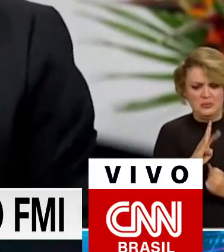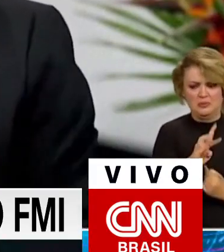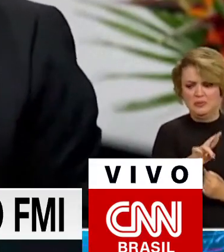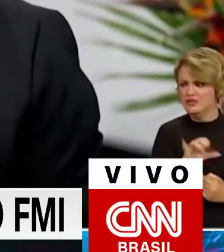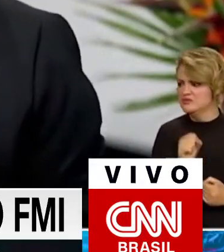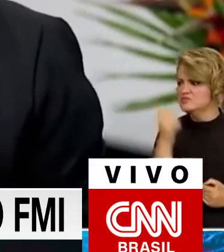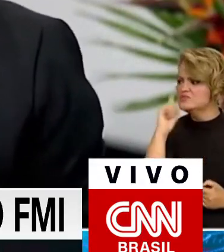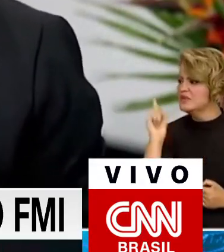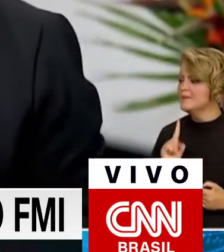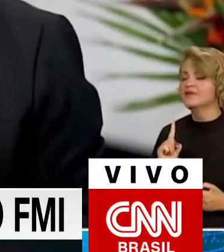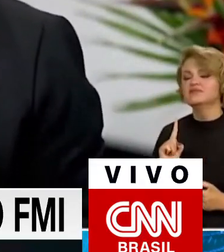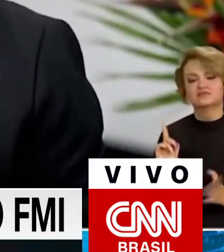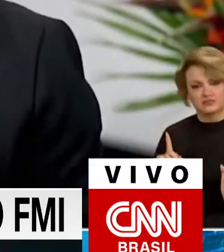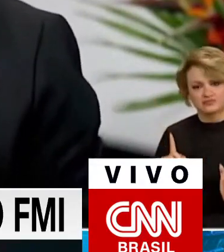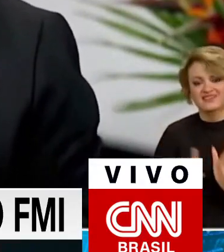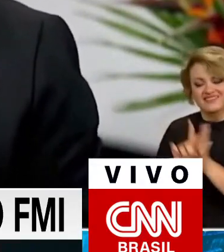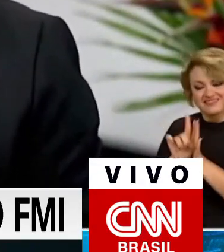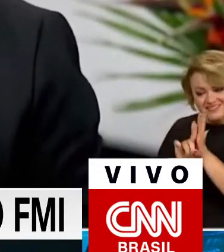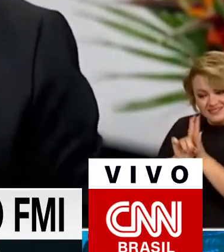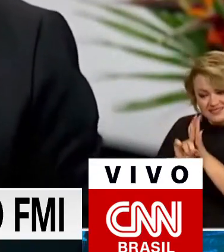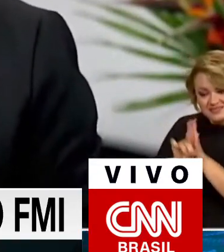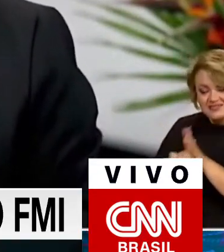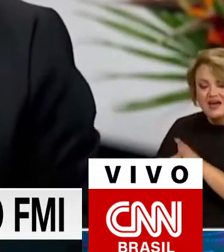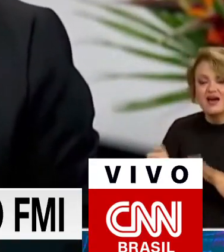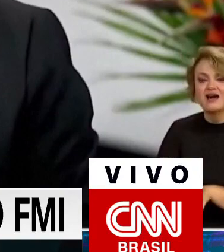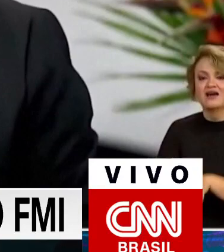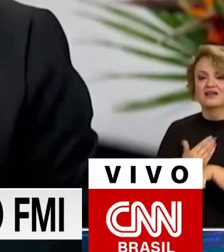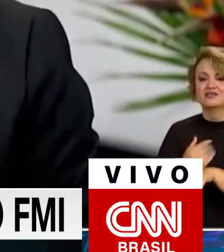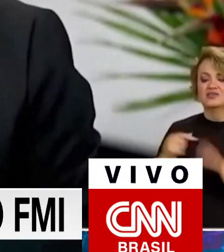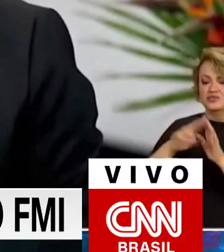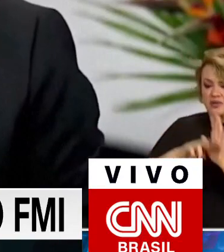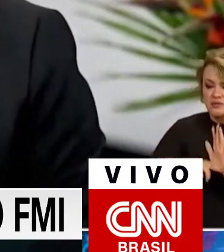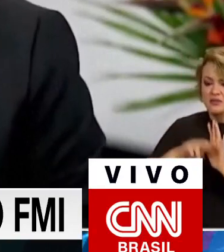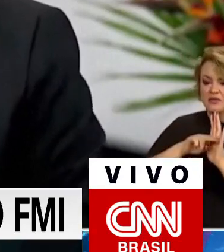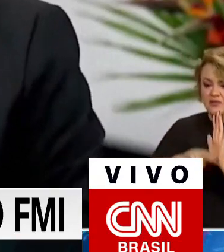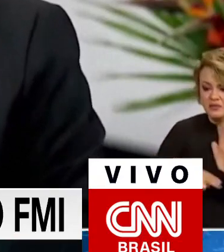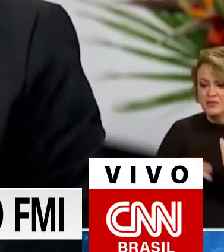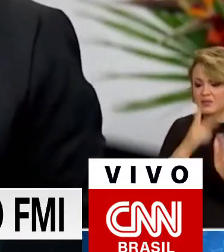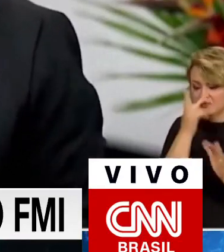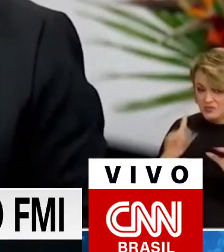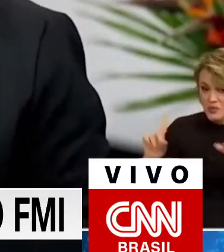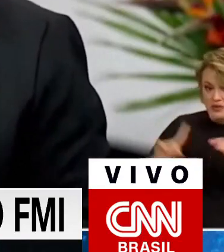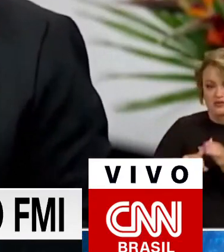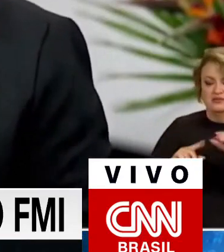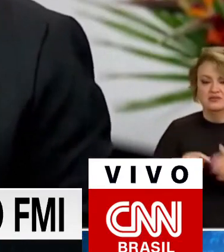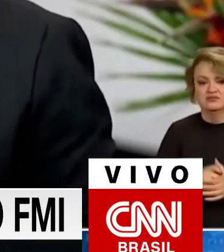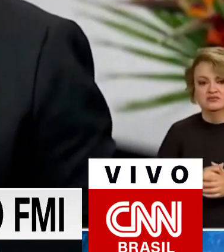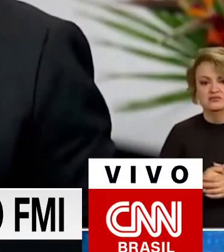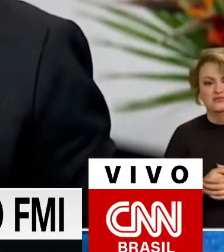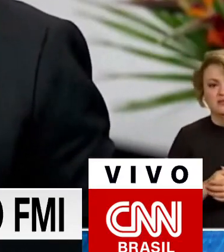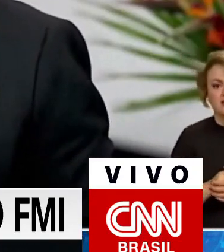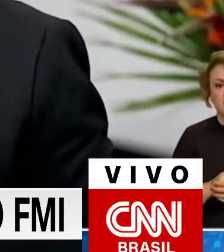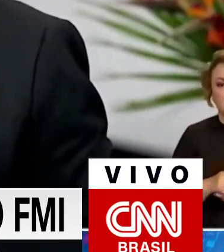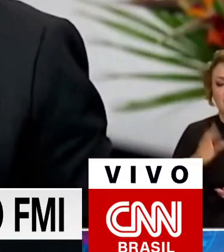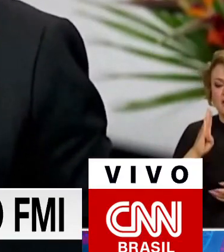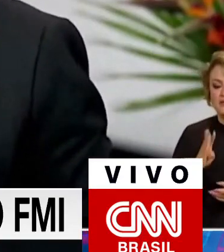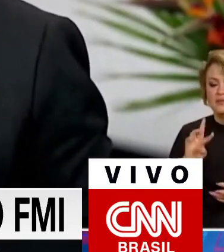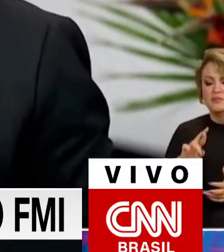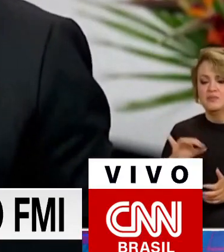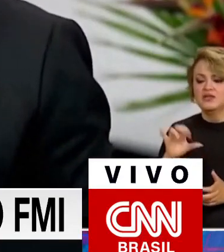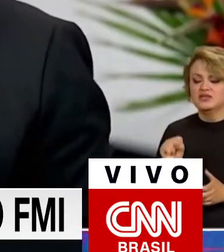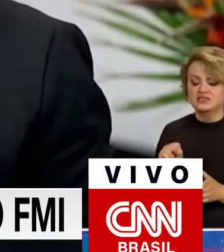site La Política Online, me disse que, de fato, essa é considerada, dentro da Argentina, uma herança triple: